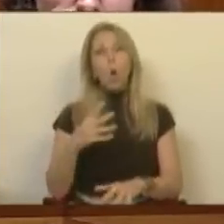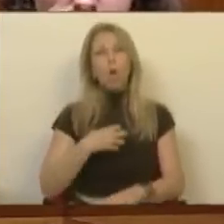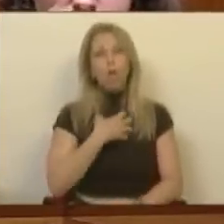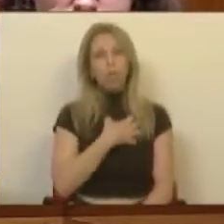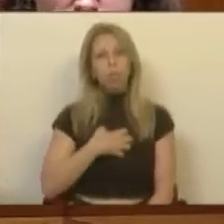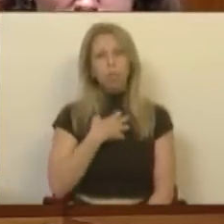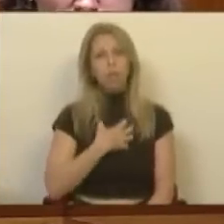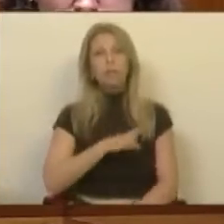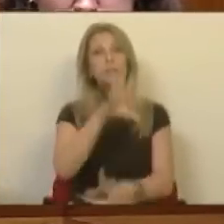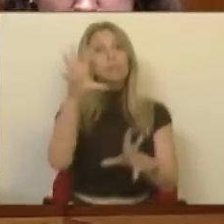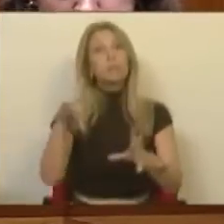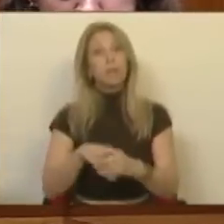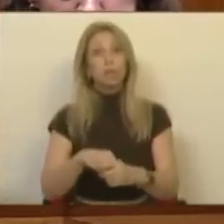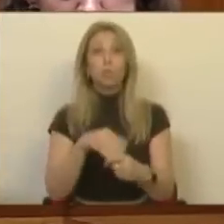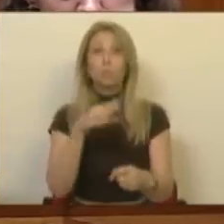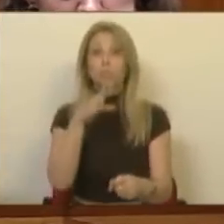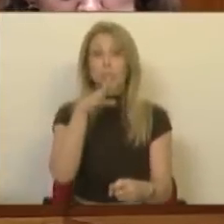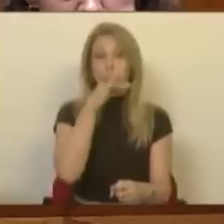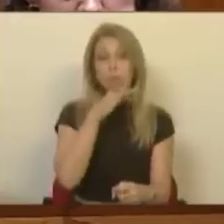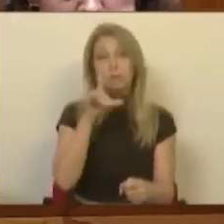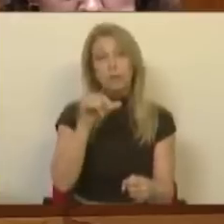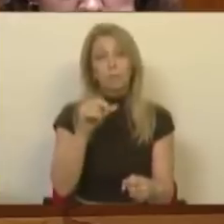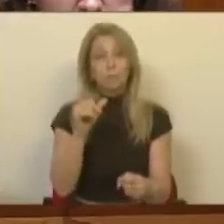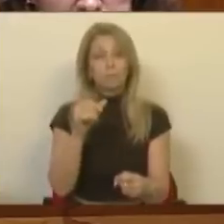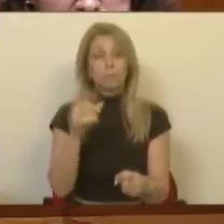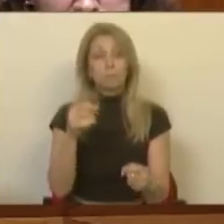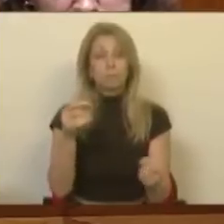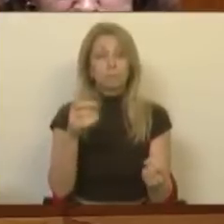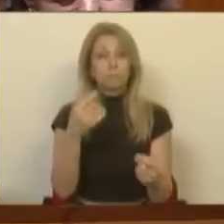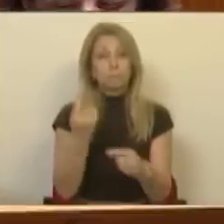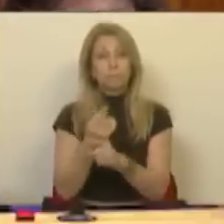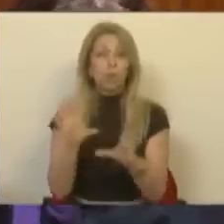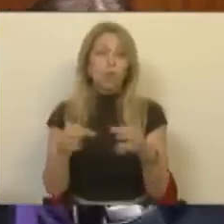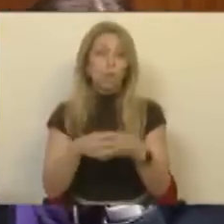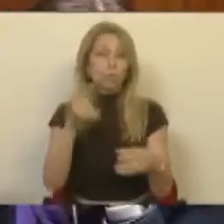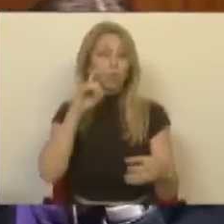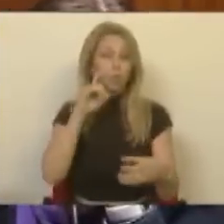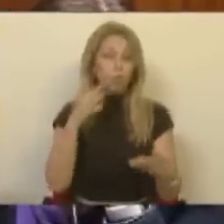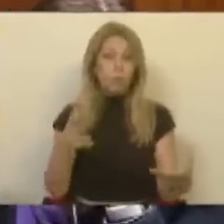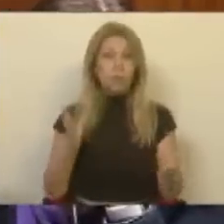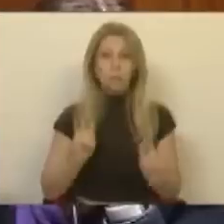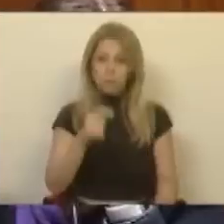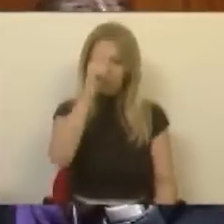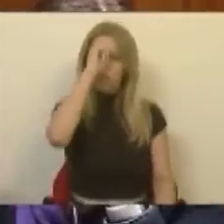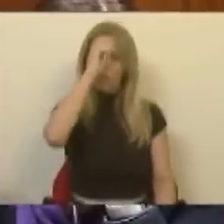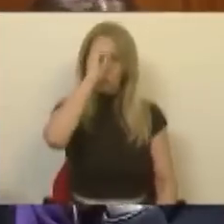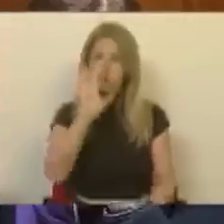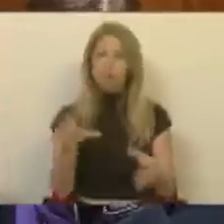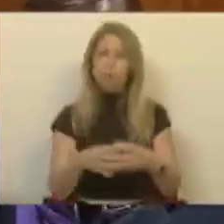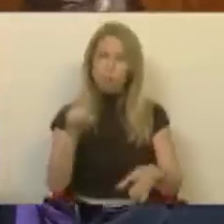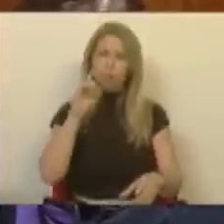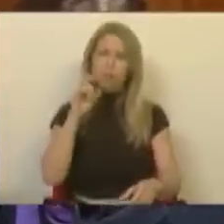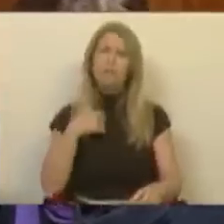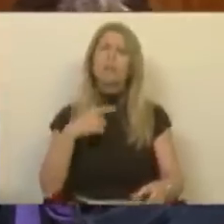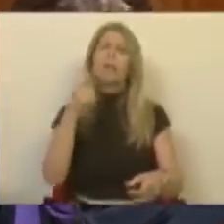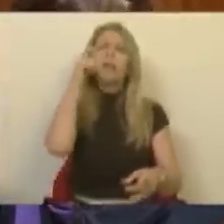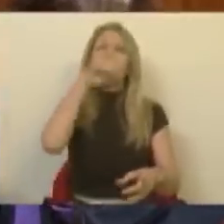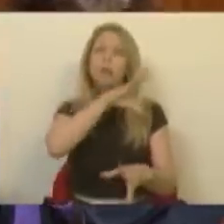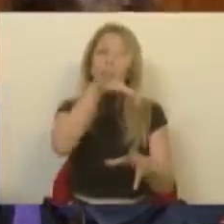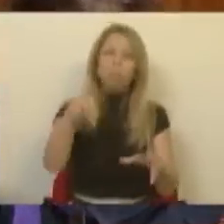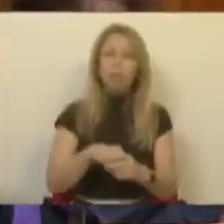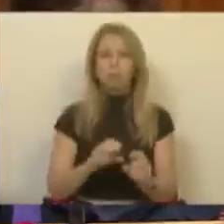nas folhas de segurança e portanto nós temos mesmo de respeitar as forças de segurança e quem serve Portugal nas Forças de segurança